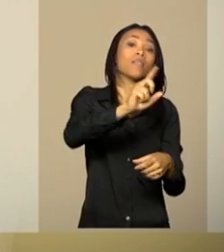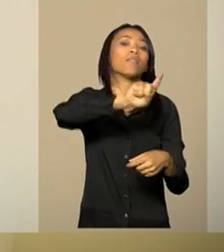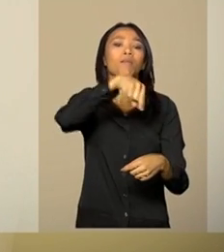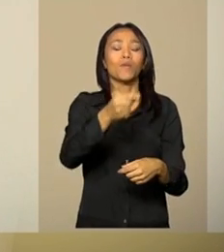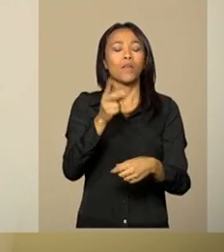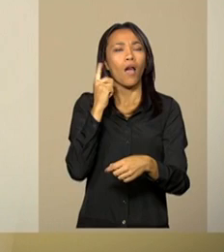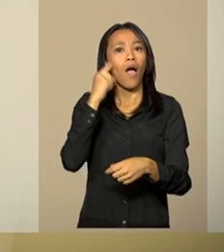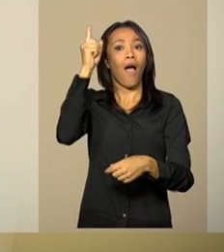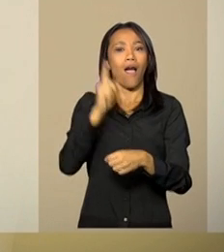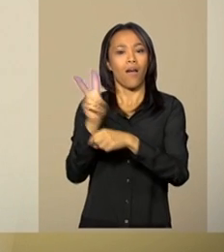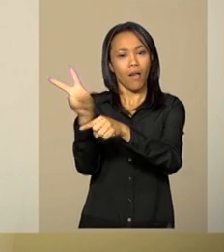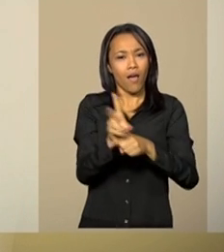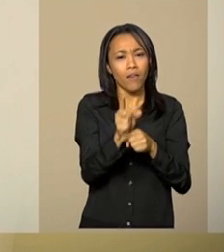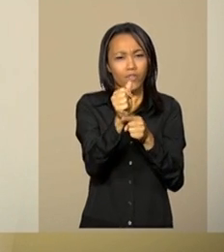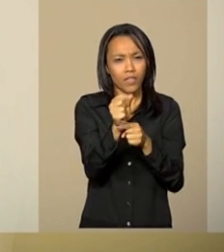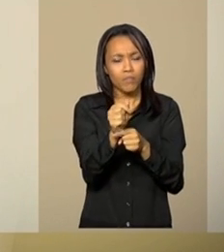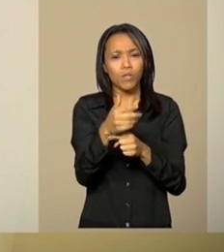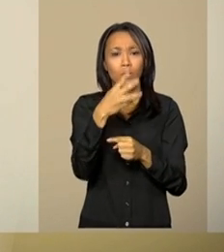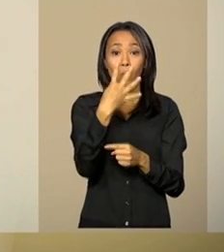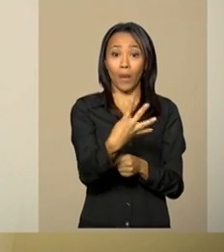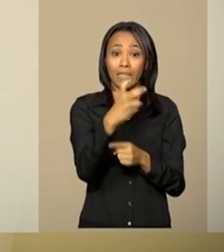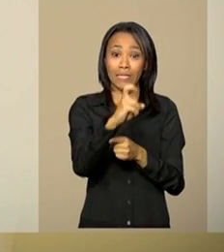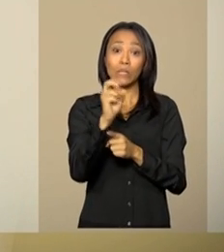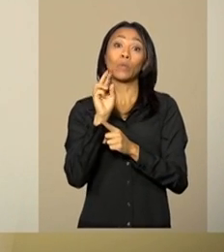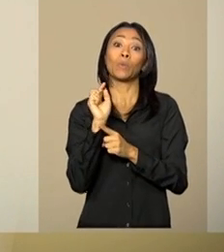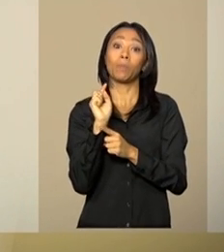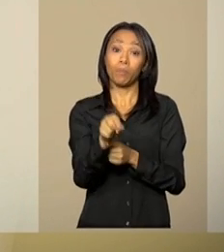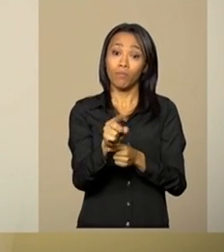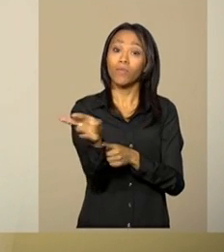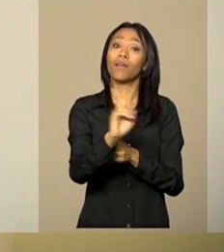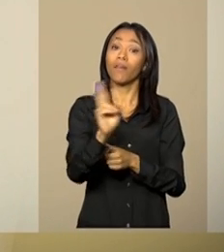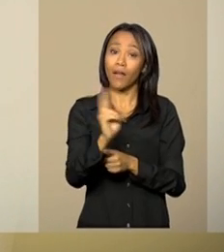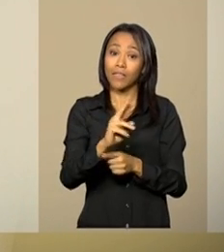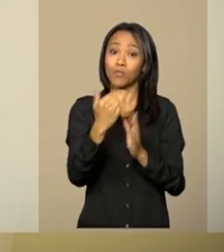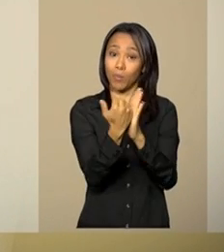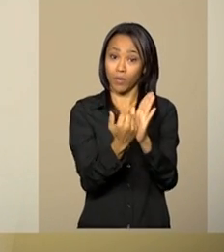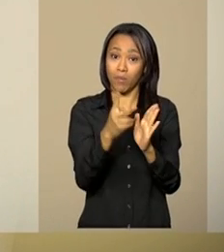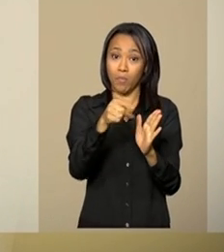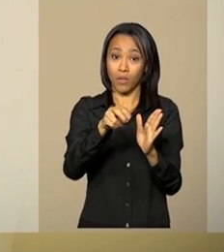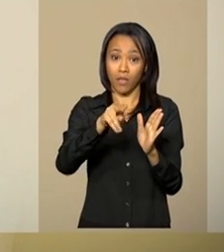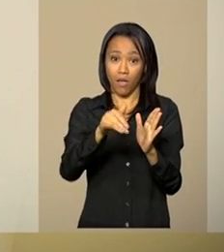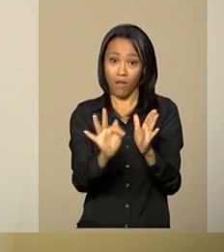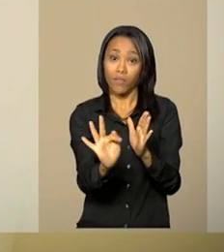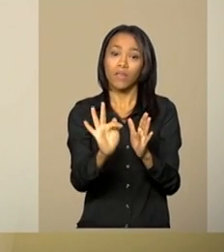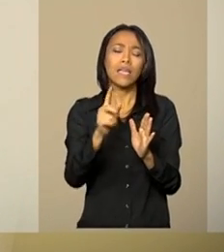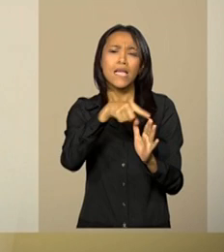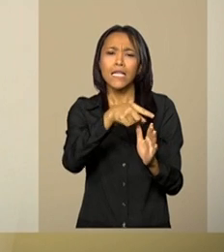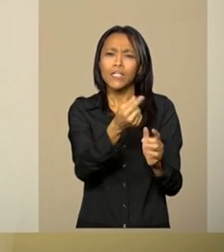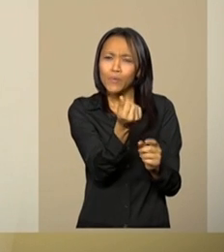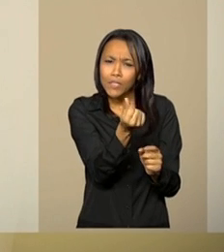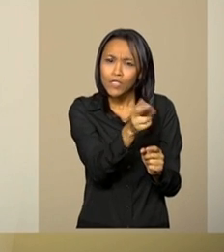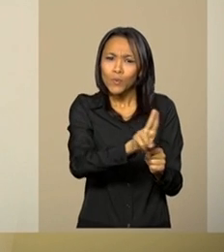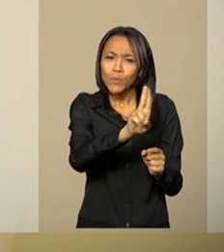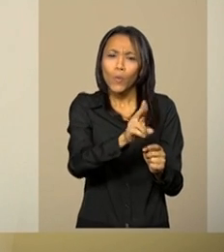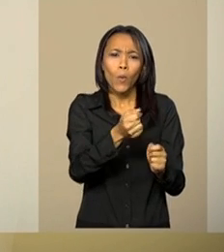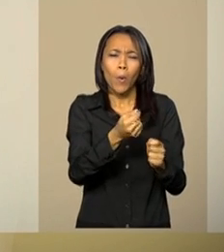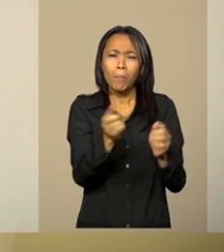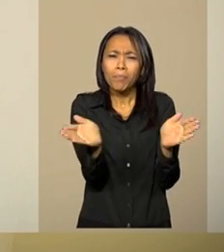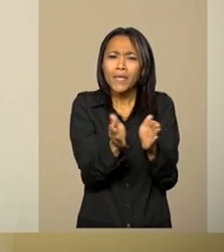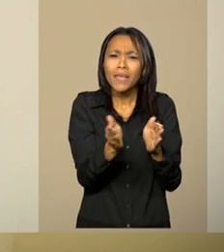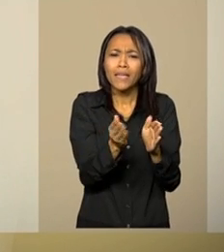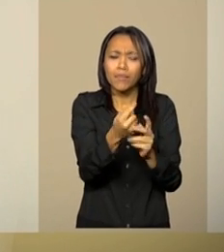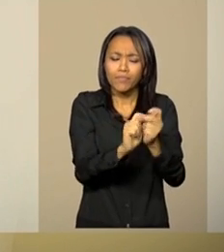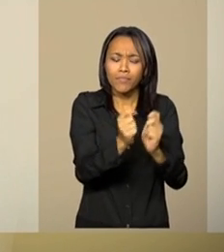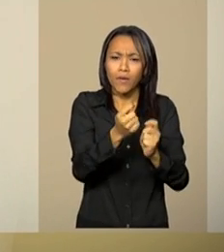pegou um financiamento de R$45 mil do Pronaf. Com esse empréstimo, o Wilson montou uma pequena agroindústria,